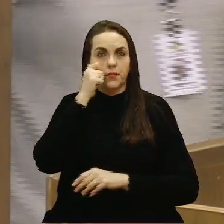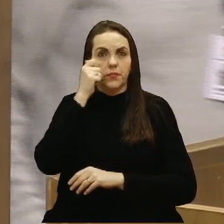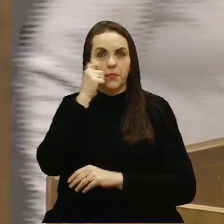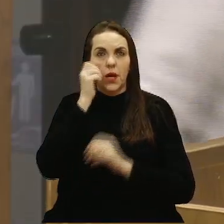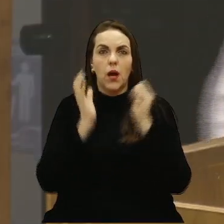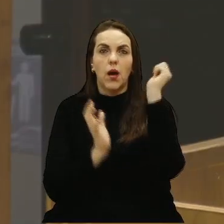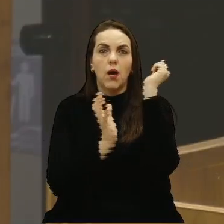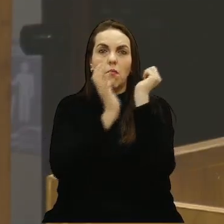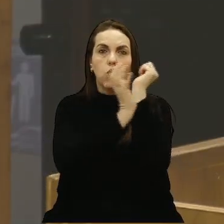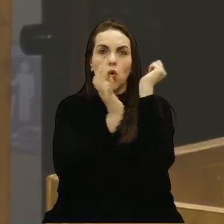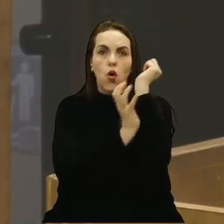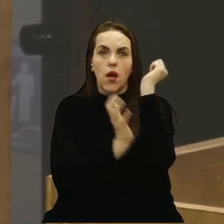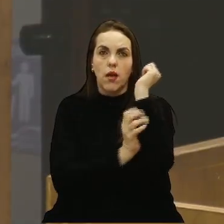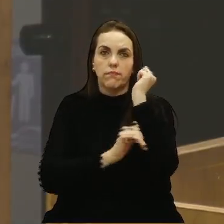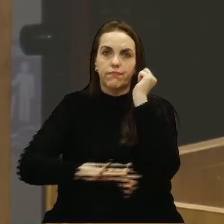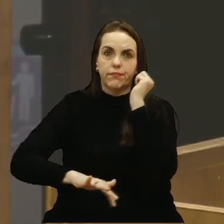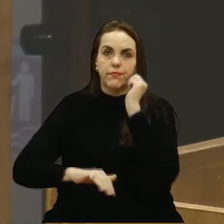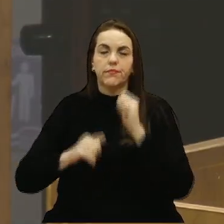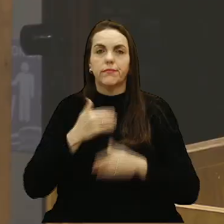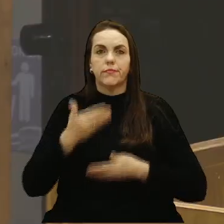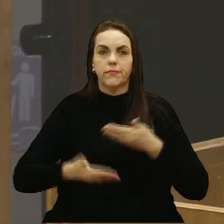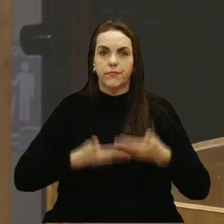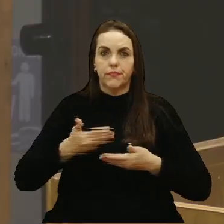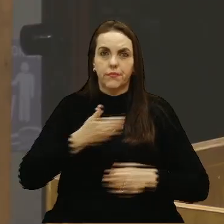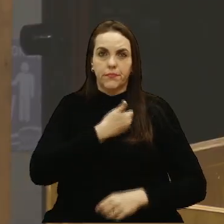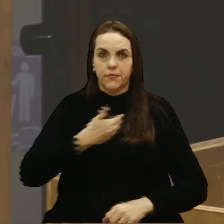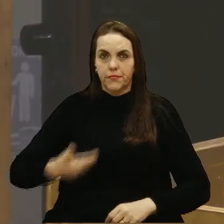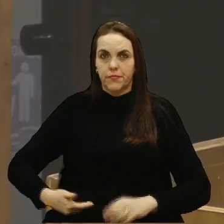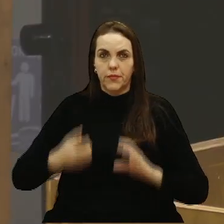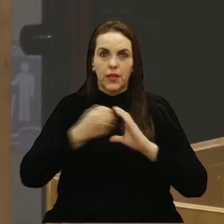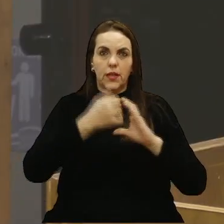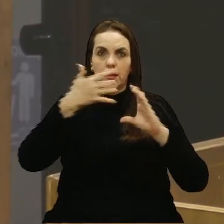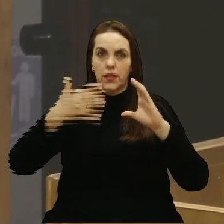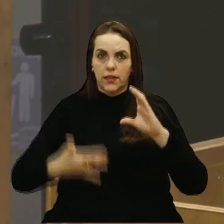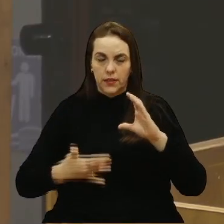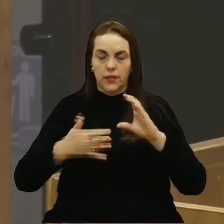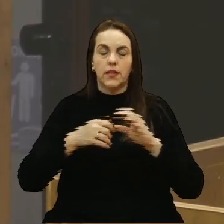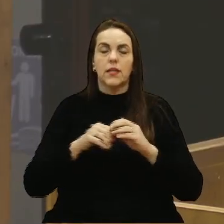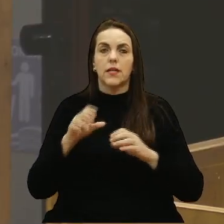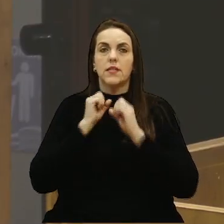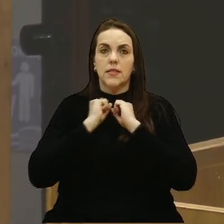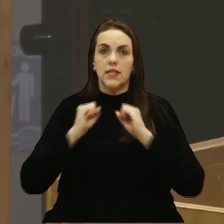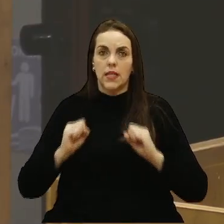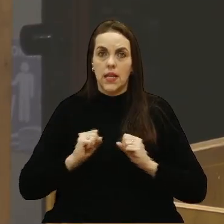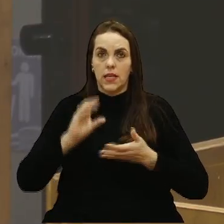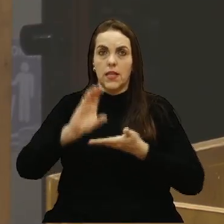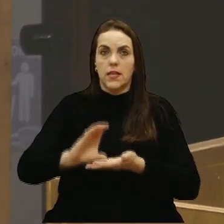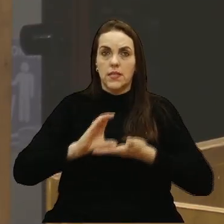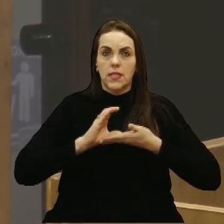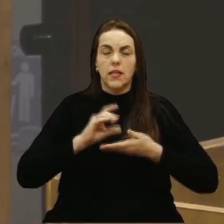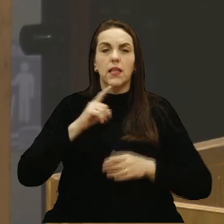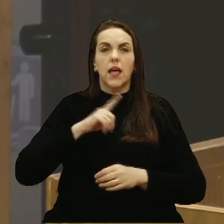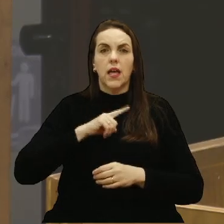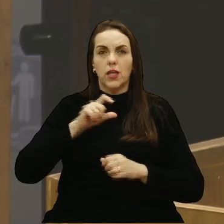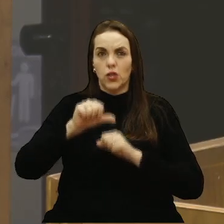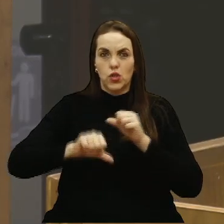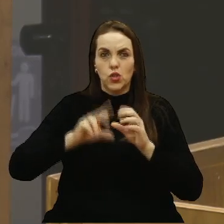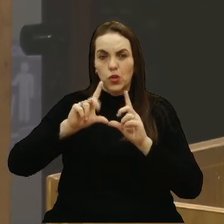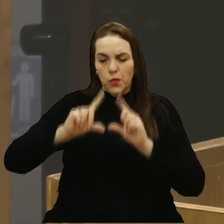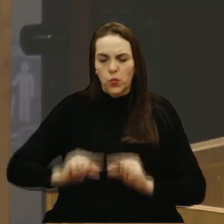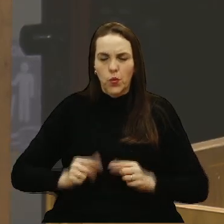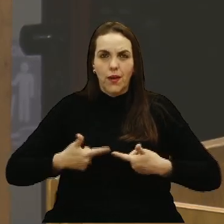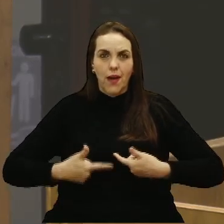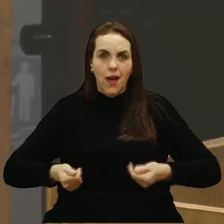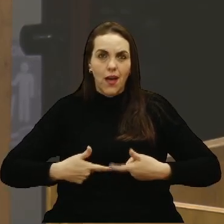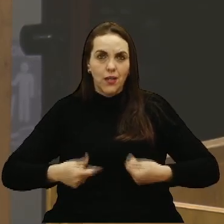o serviço público, que a gente tem procurado transformar numa característica da Secretaria da Receita, reduzir custos, reduzir a perda de energia